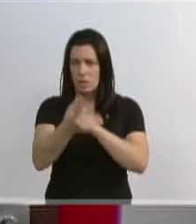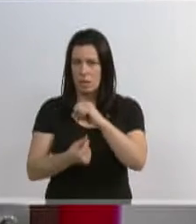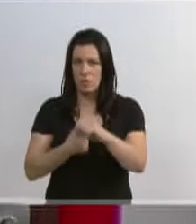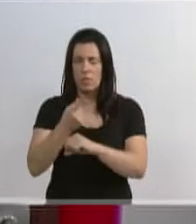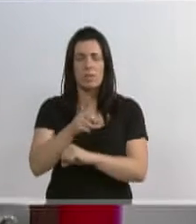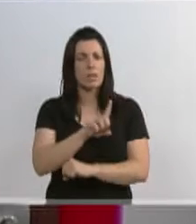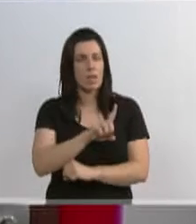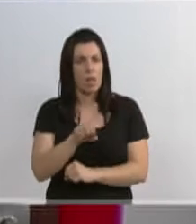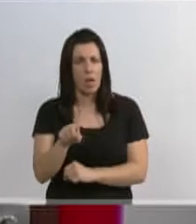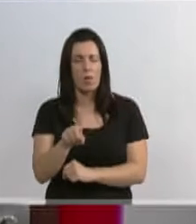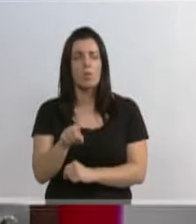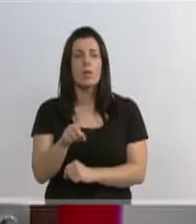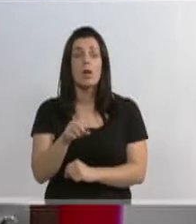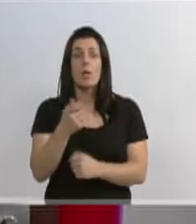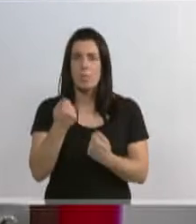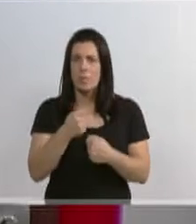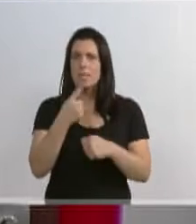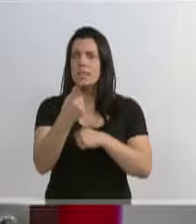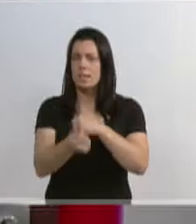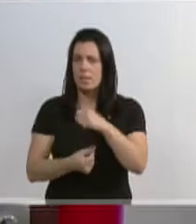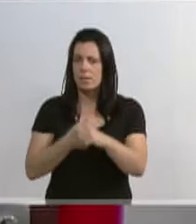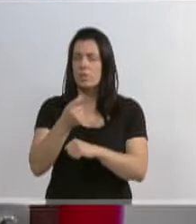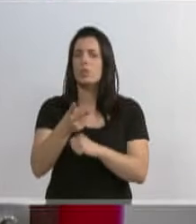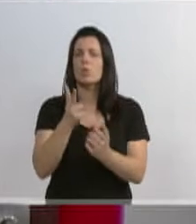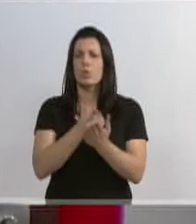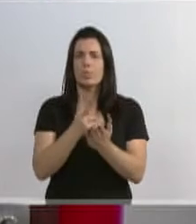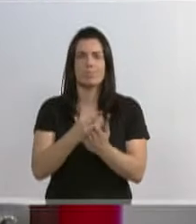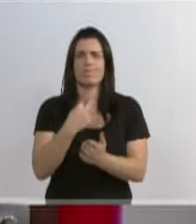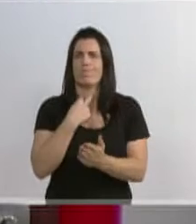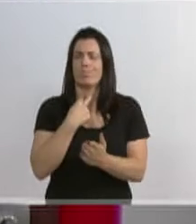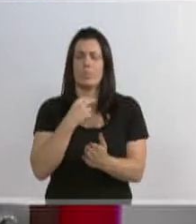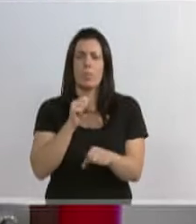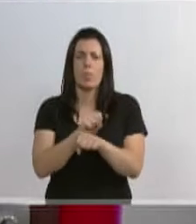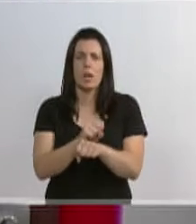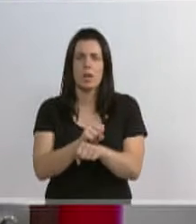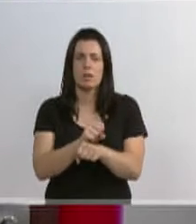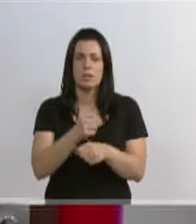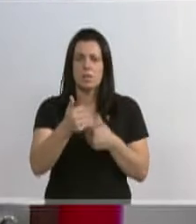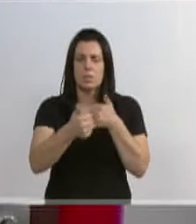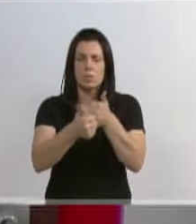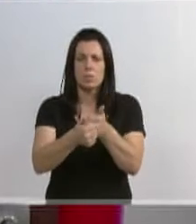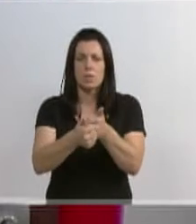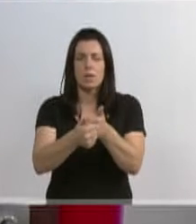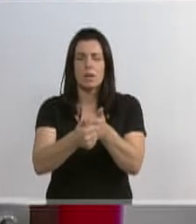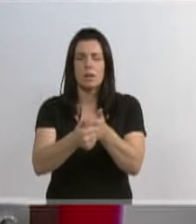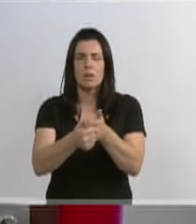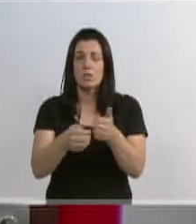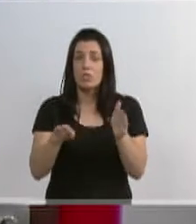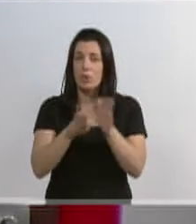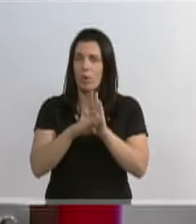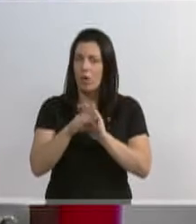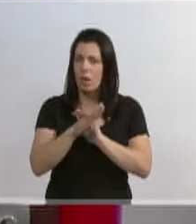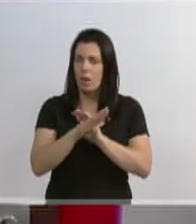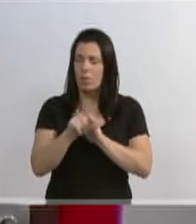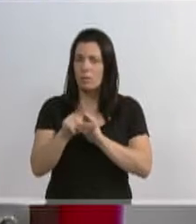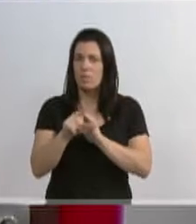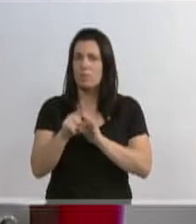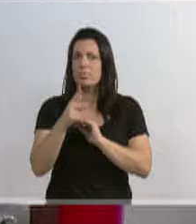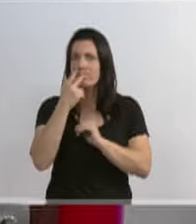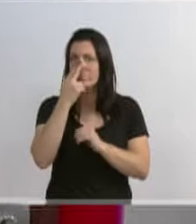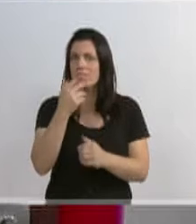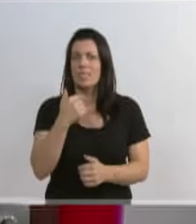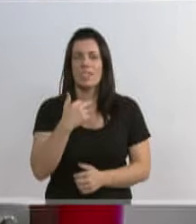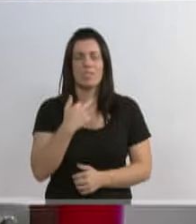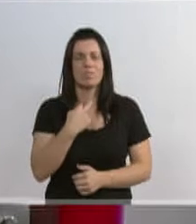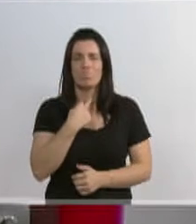a Operação Lava Jato tem que continuar e, aliás, ela não tem nem como parar. E ela está chegando, inclusive, já chegou a Blumenau, tanto é que agora ninguém mais segura,